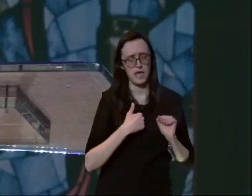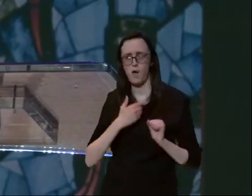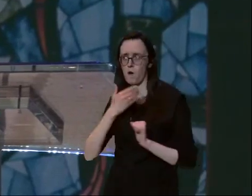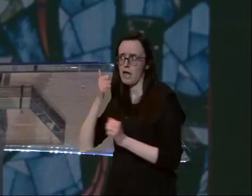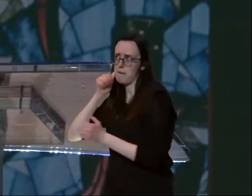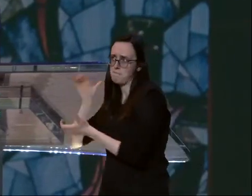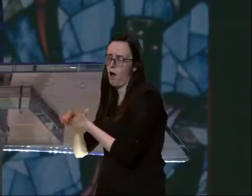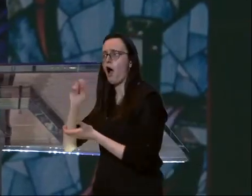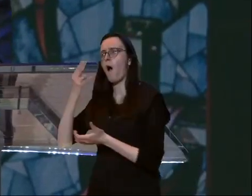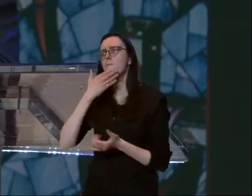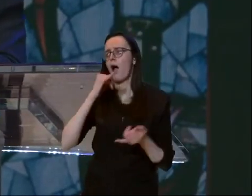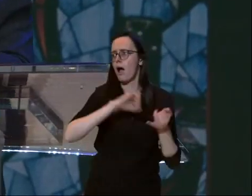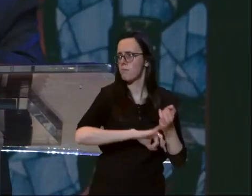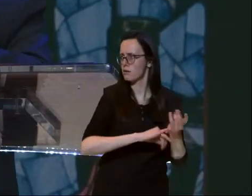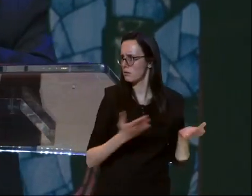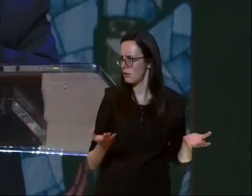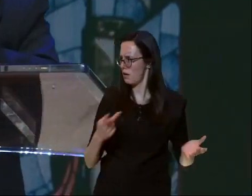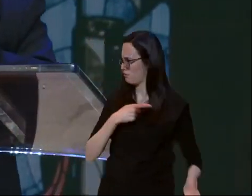com a amante.